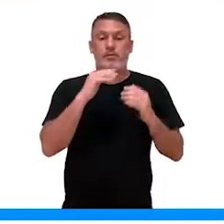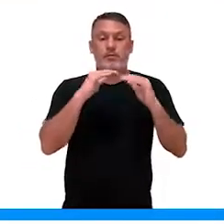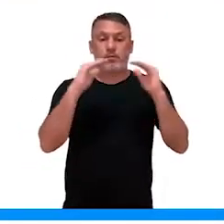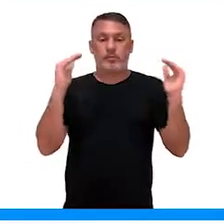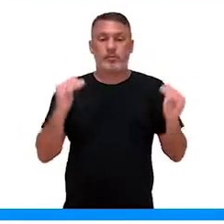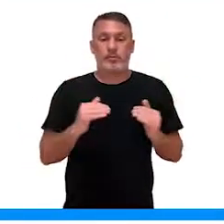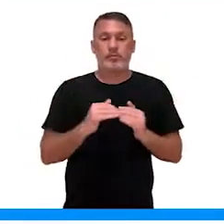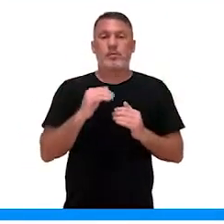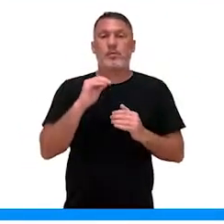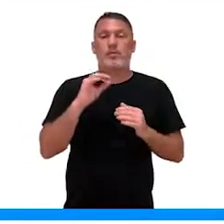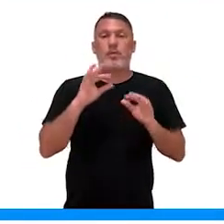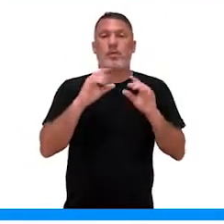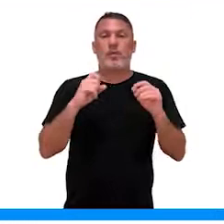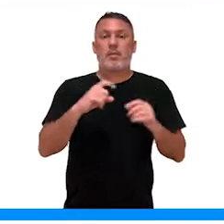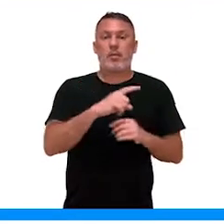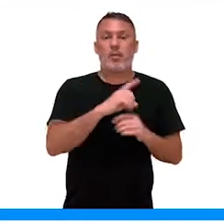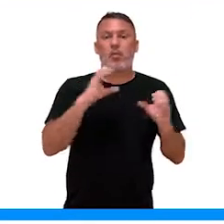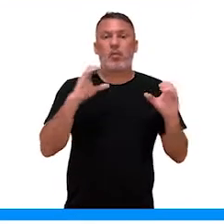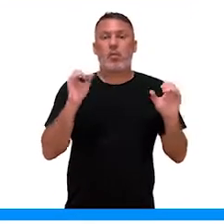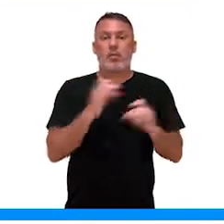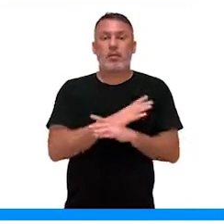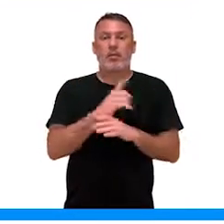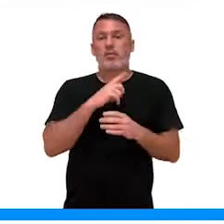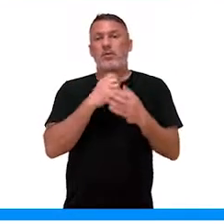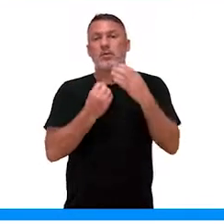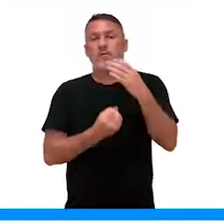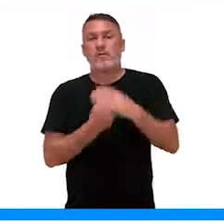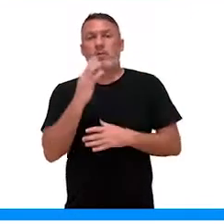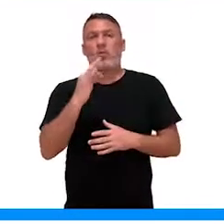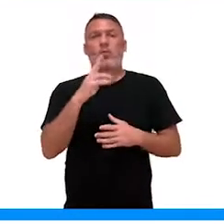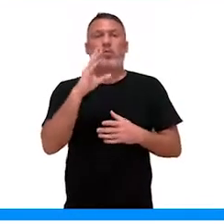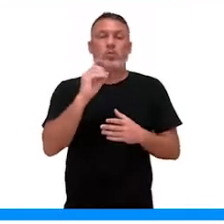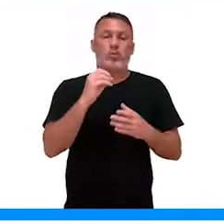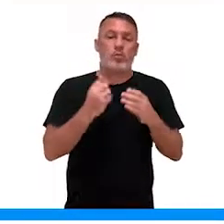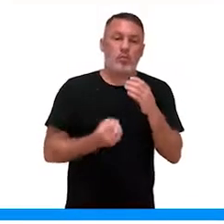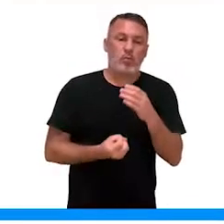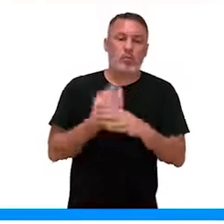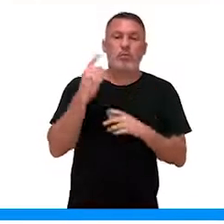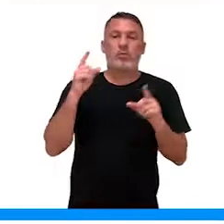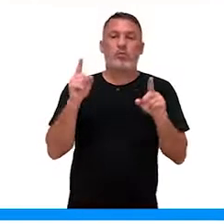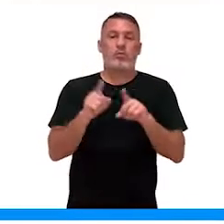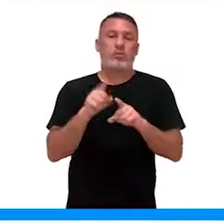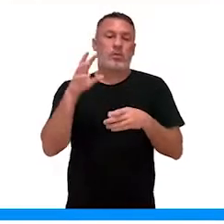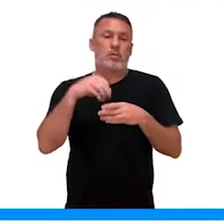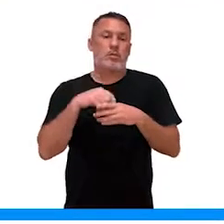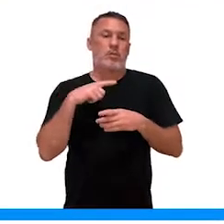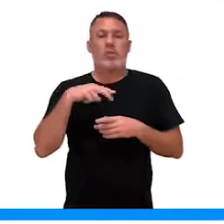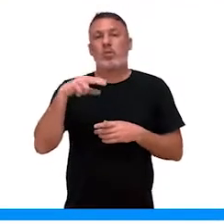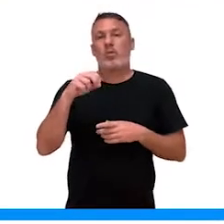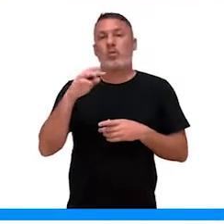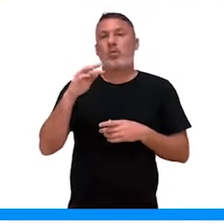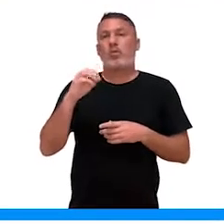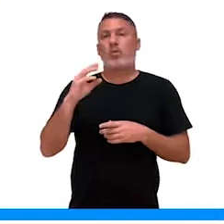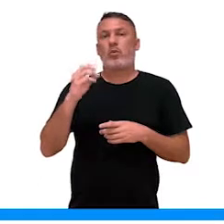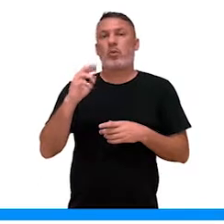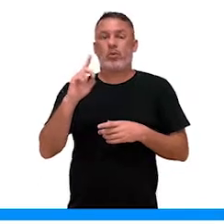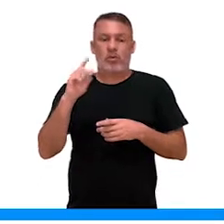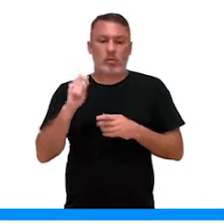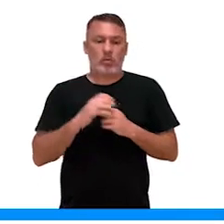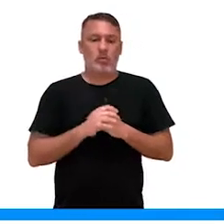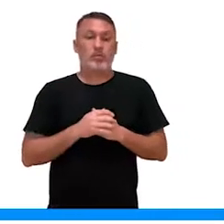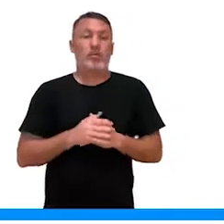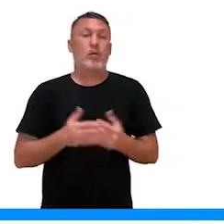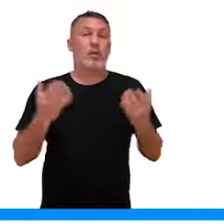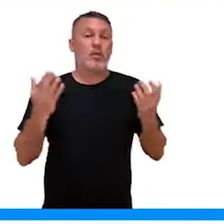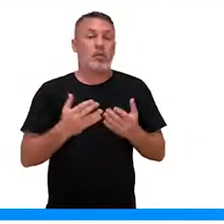neurulação completa. Teve formação do tubo neural e teve formação da notocorda. E aí,